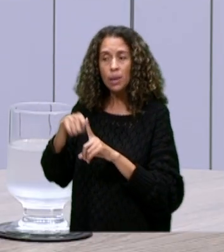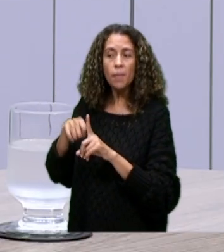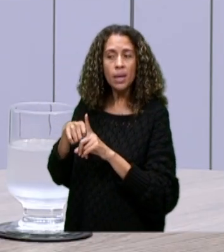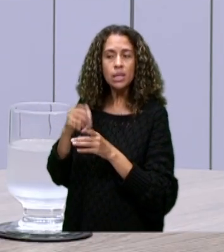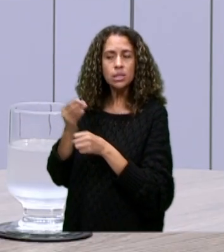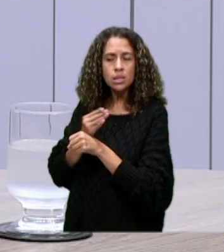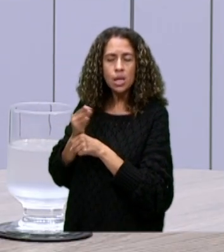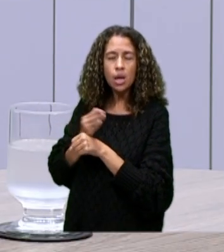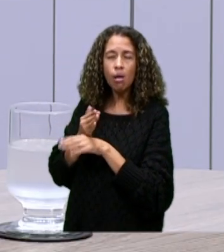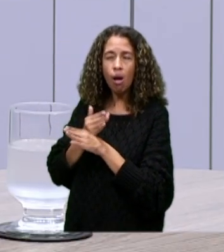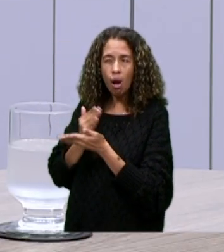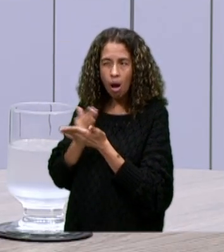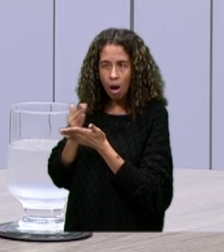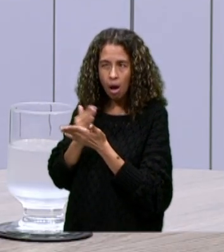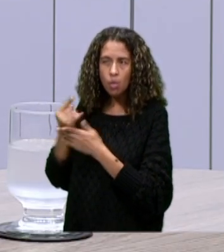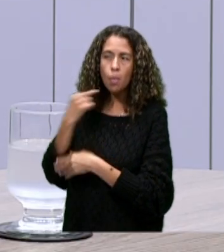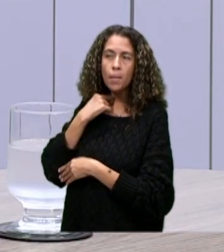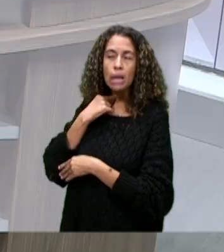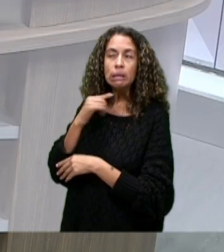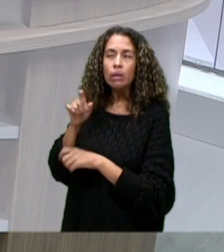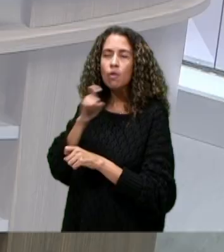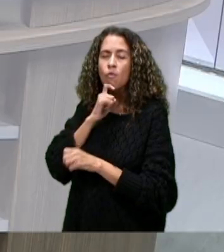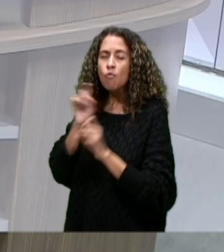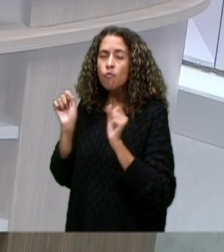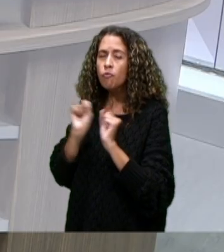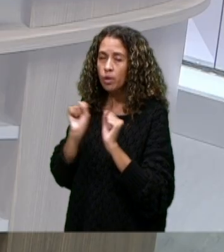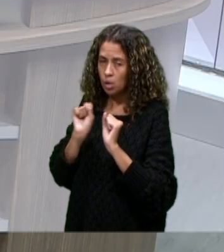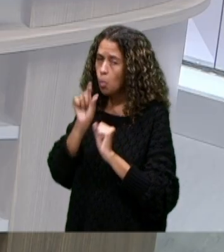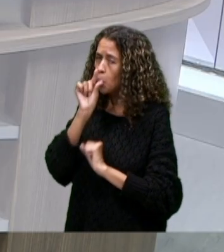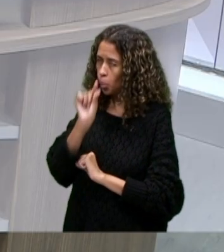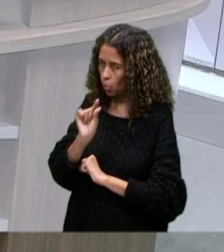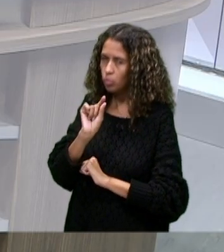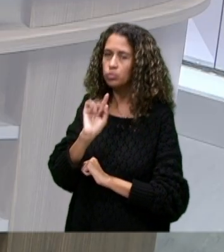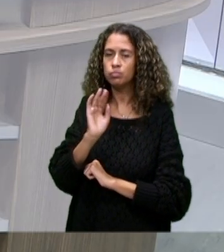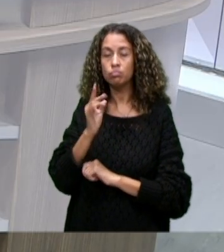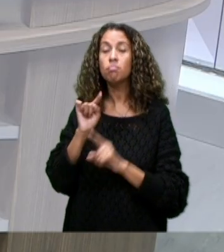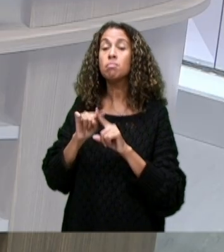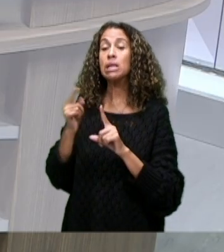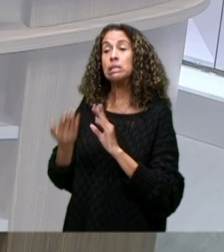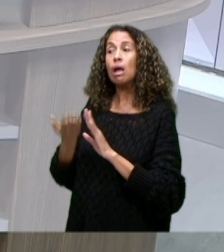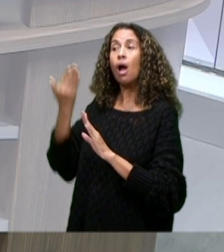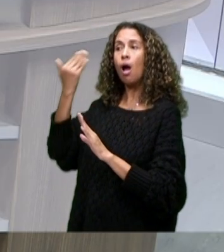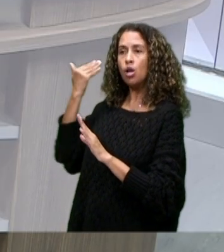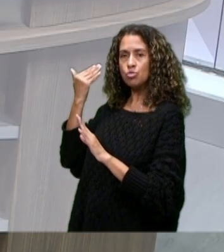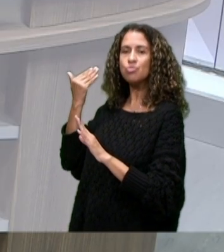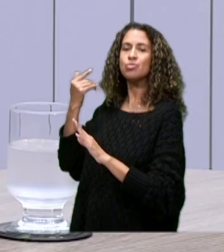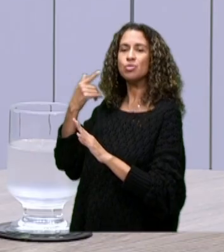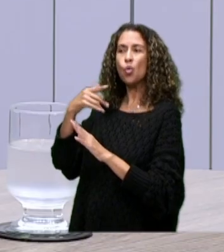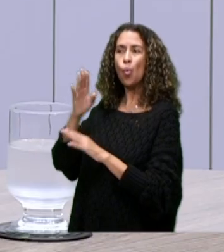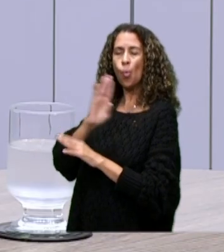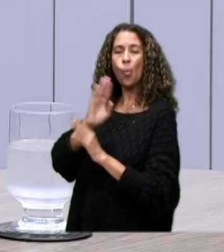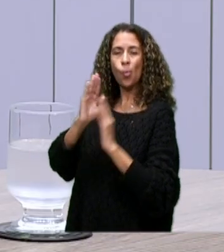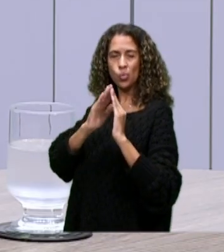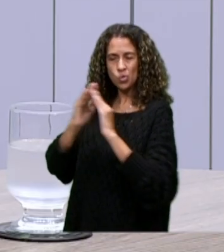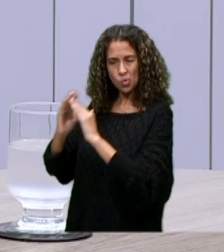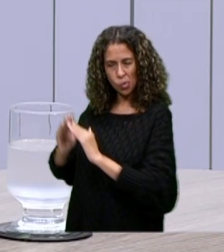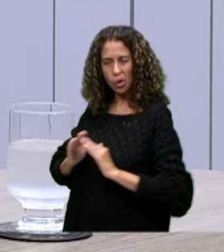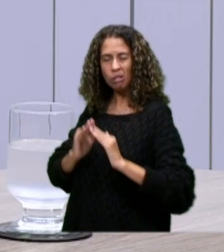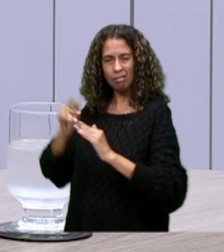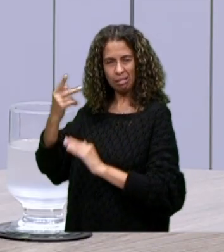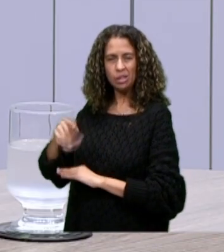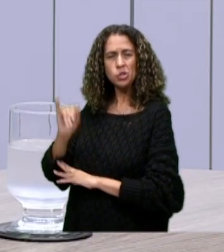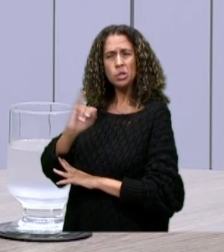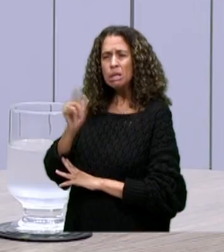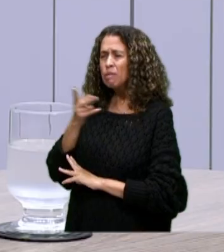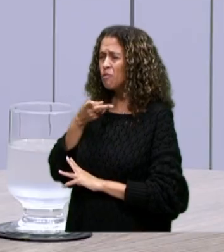regra dos últimos anos. Mas quando eu era jovem, me lembro, porque a gente sempre teve... Eu sou morador aqui da Vila Operária, a gente tinha a festa da Vila de 1º de maio,